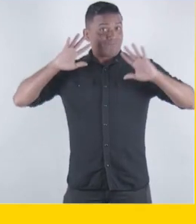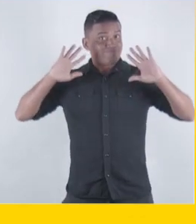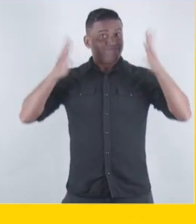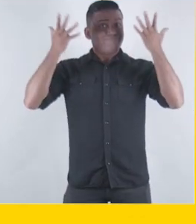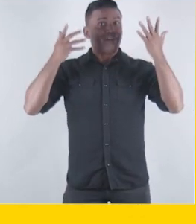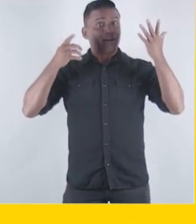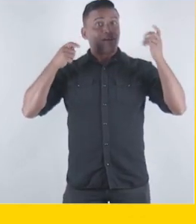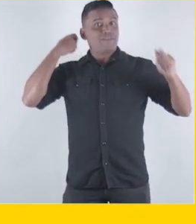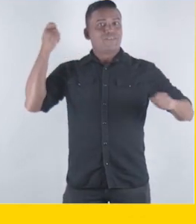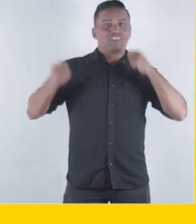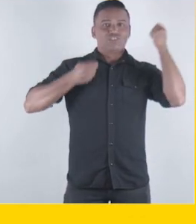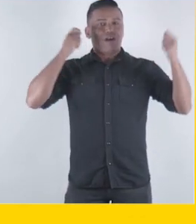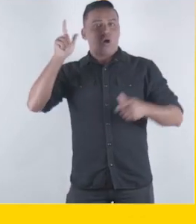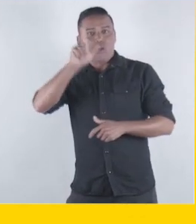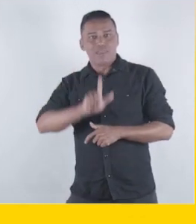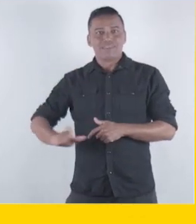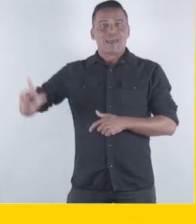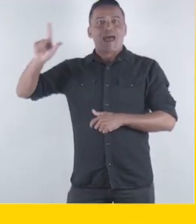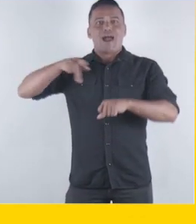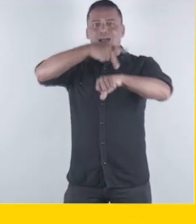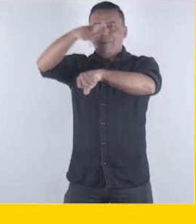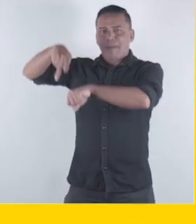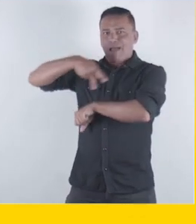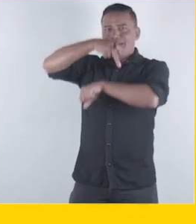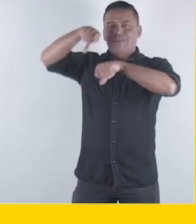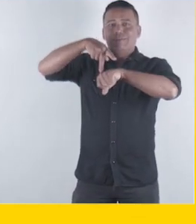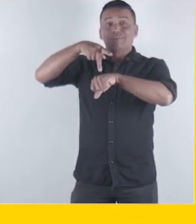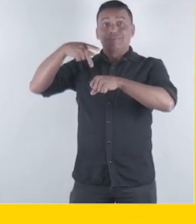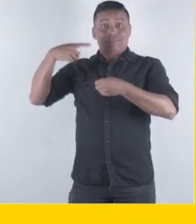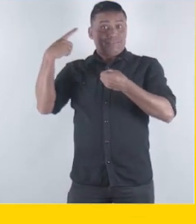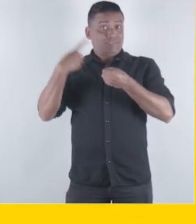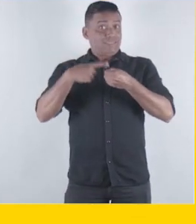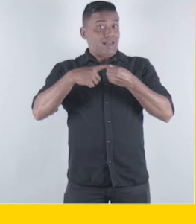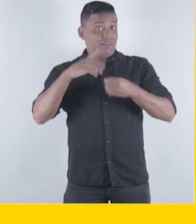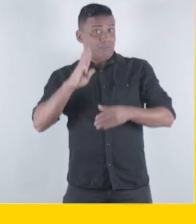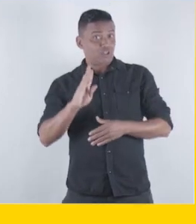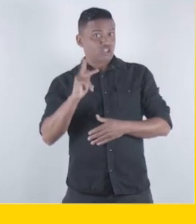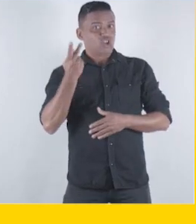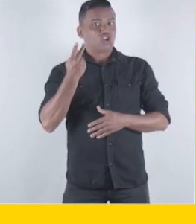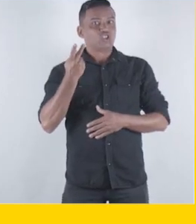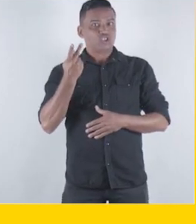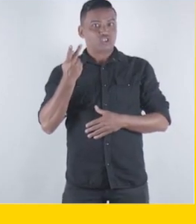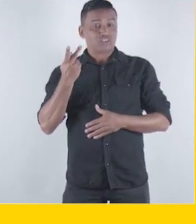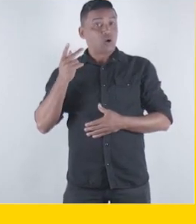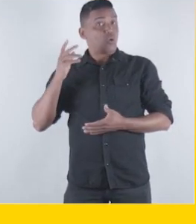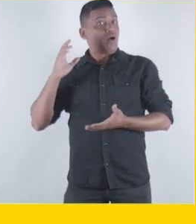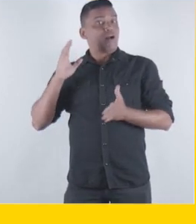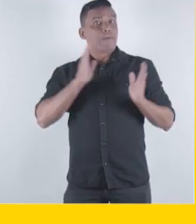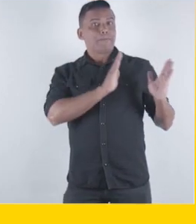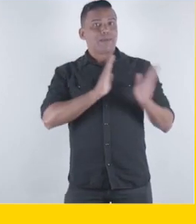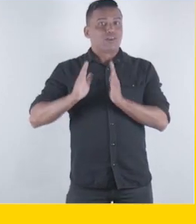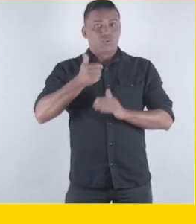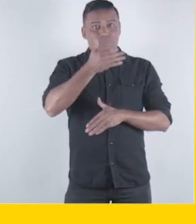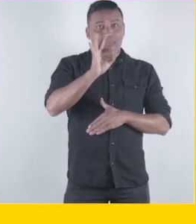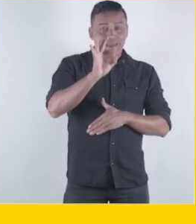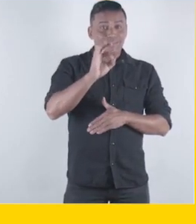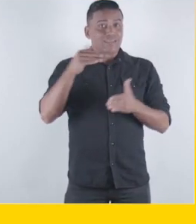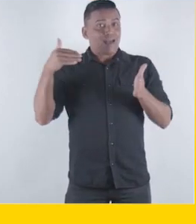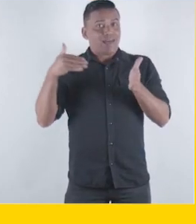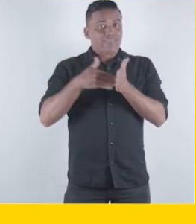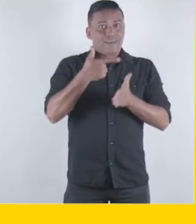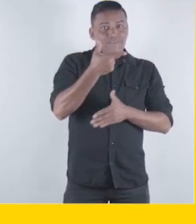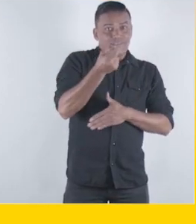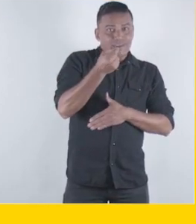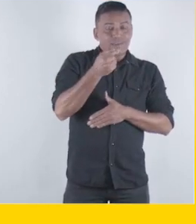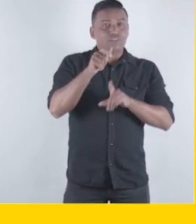Festival Literário Internacional de Belo Horizonte, que acontece nesse período entre 10 a 20